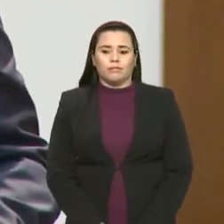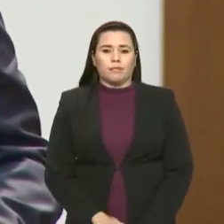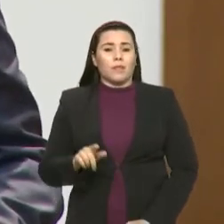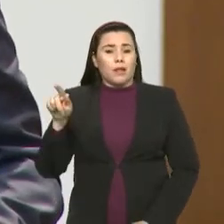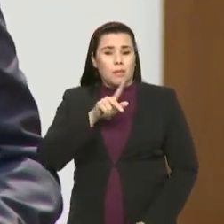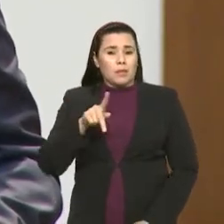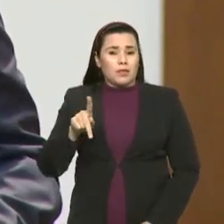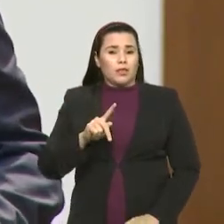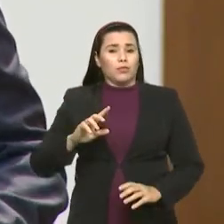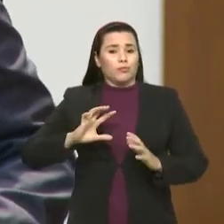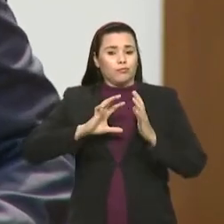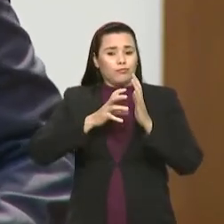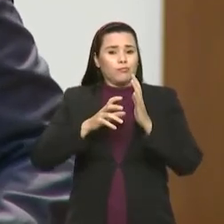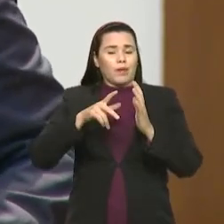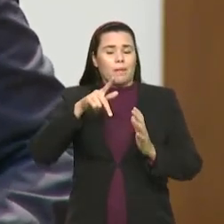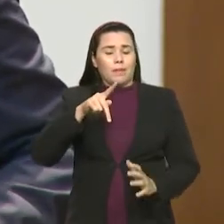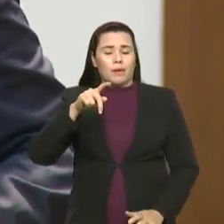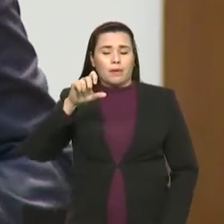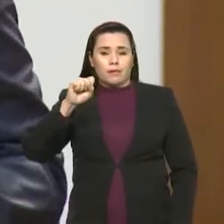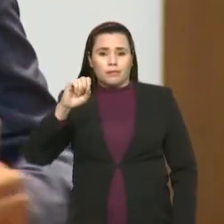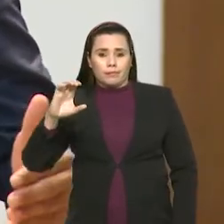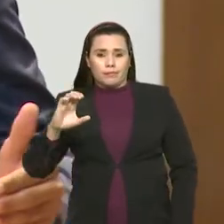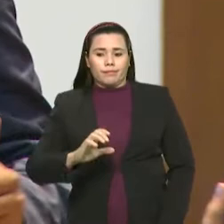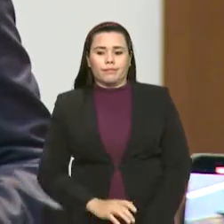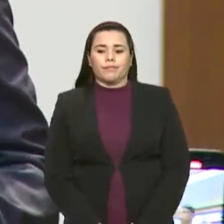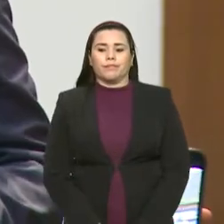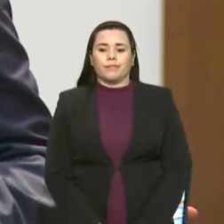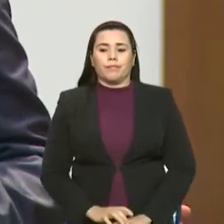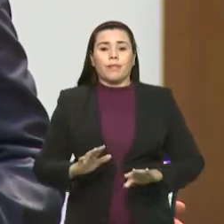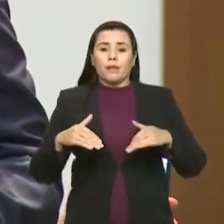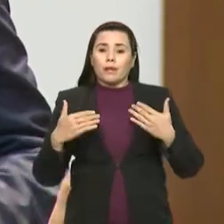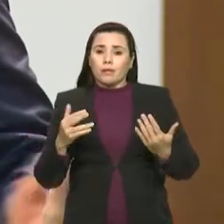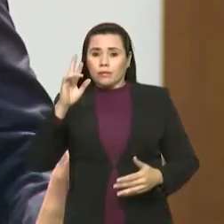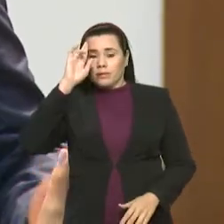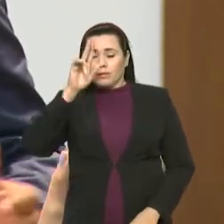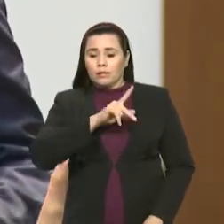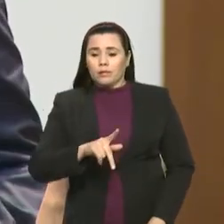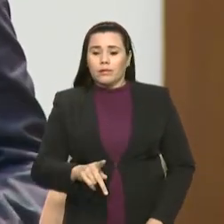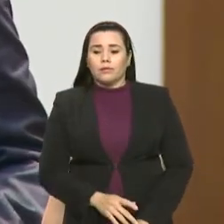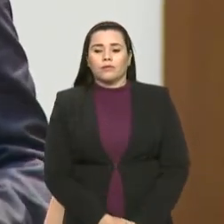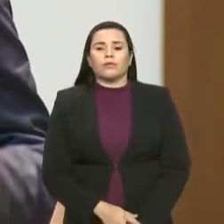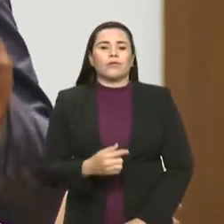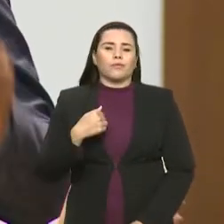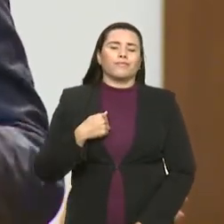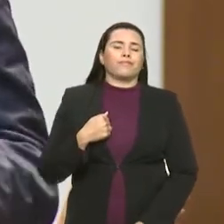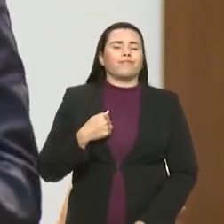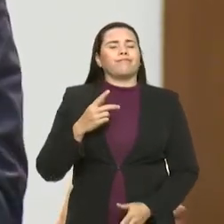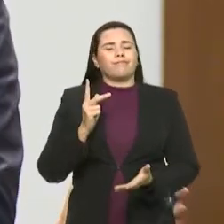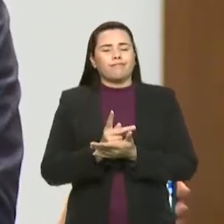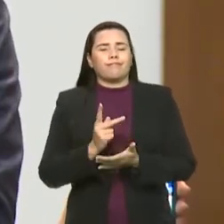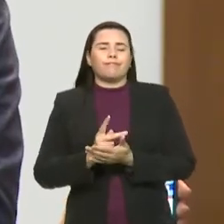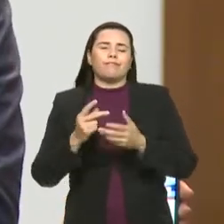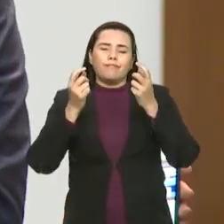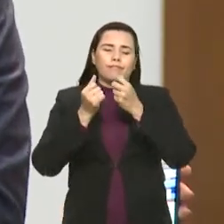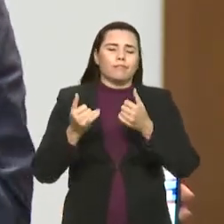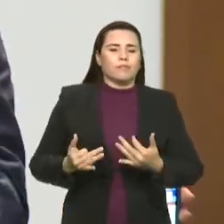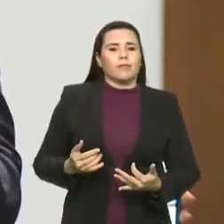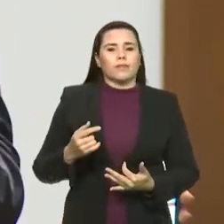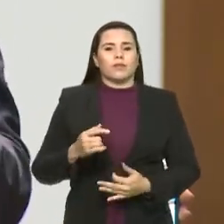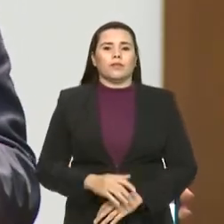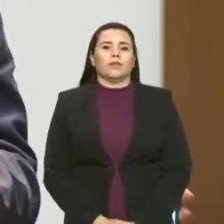presidente, quando eu faço destaque das nossas ações e viagens com a caravana da